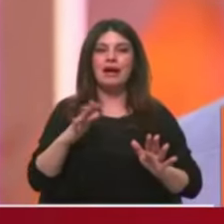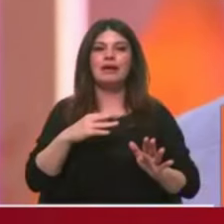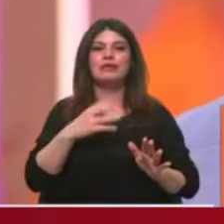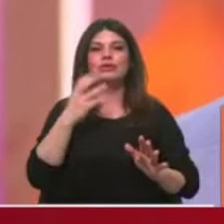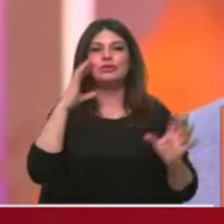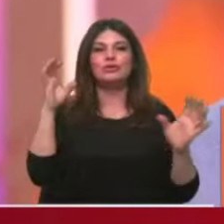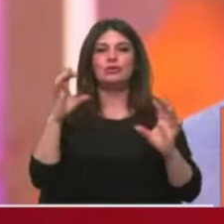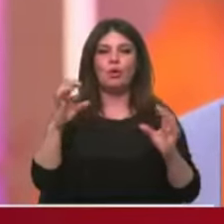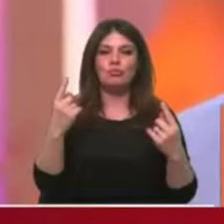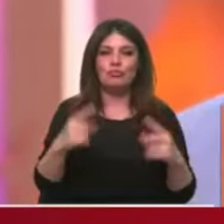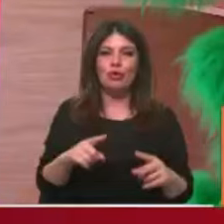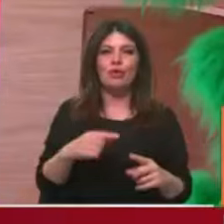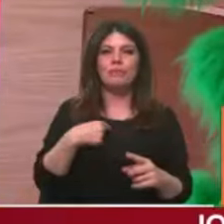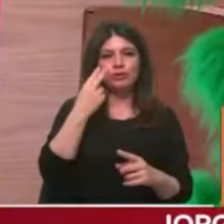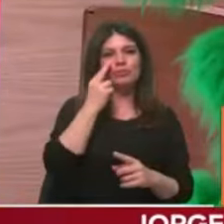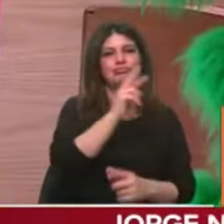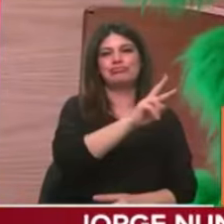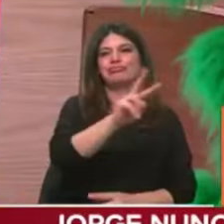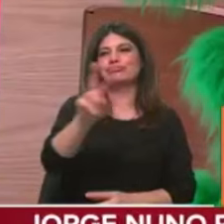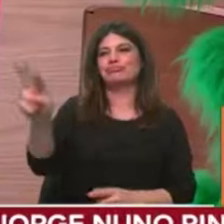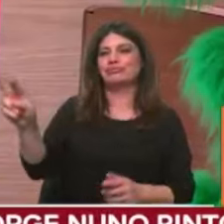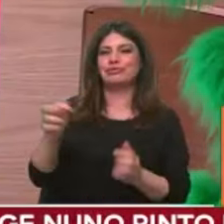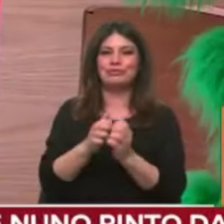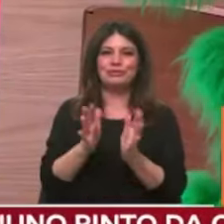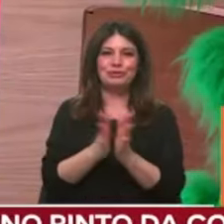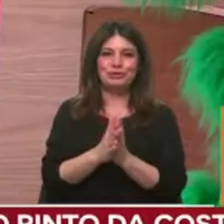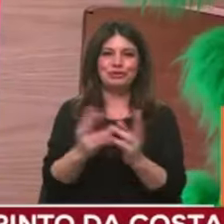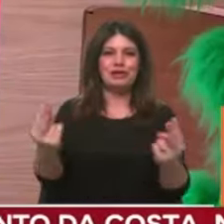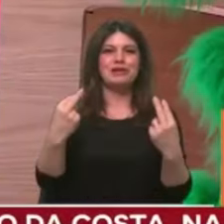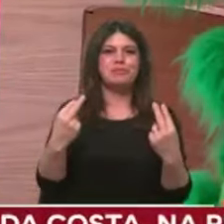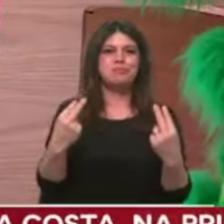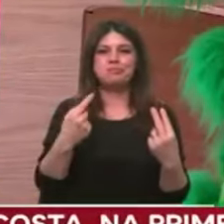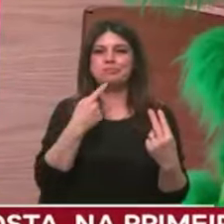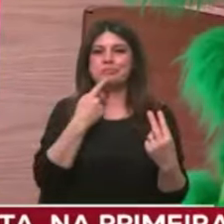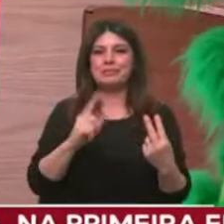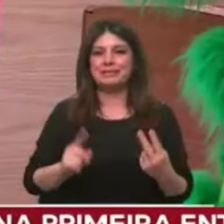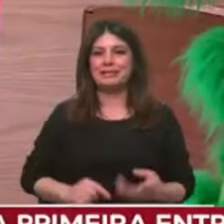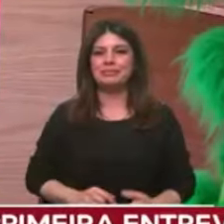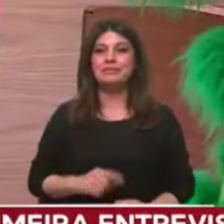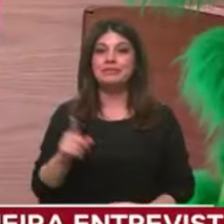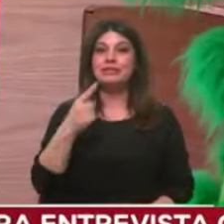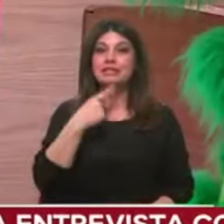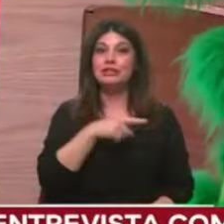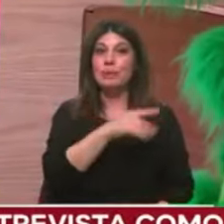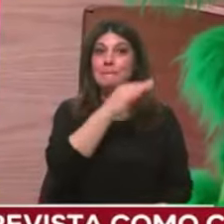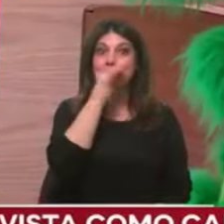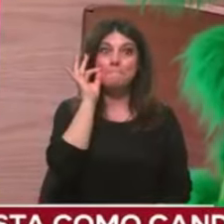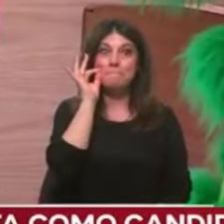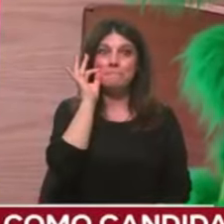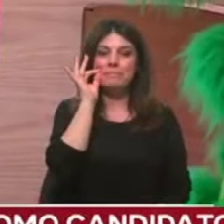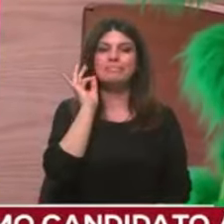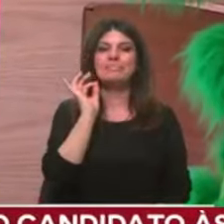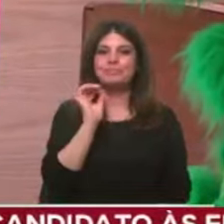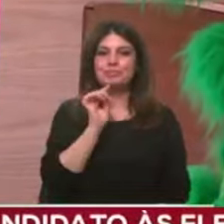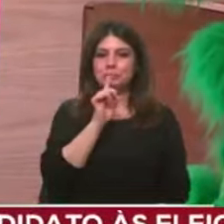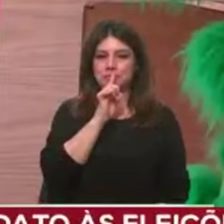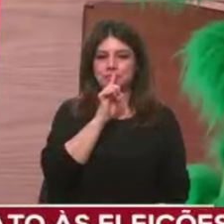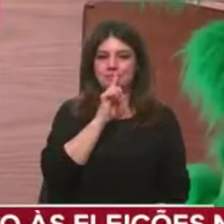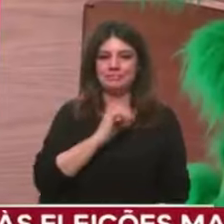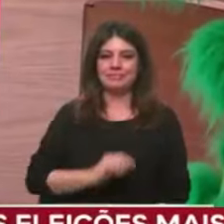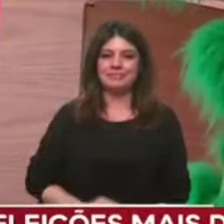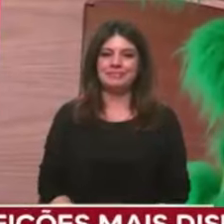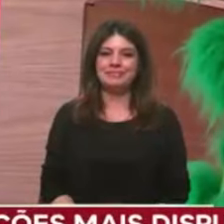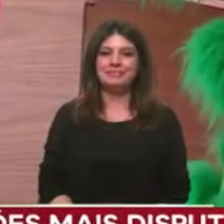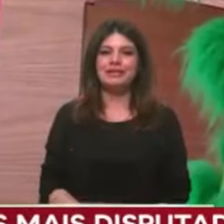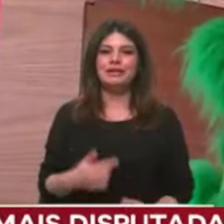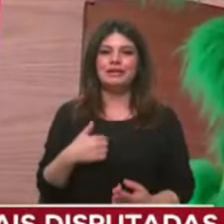tal. Epá, e a malta toda, e às vezes o Pedro Amaro dizia, prógumos, senão eles vão descobrir quem é. E eu, porque há muita tendência,